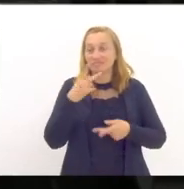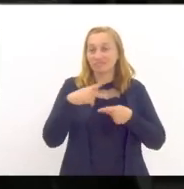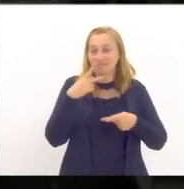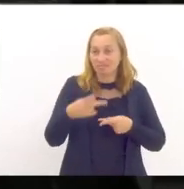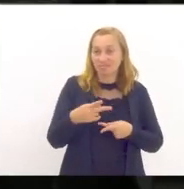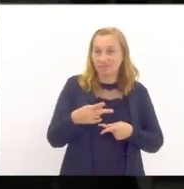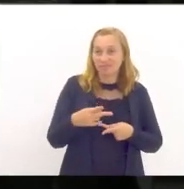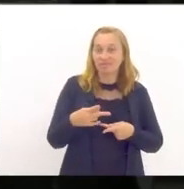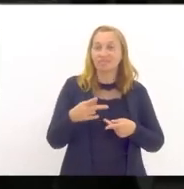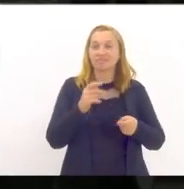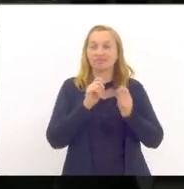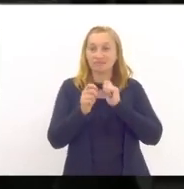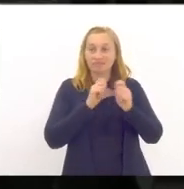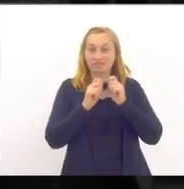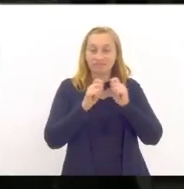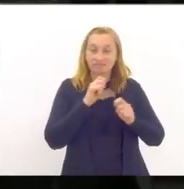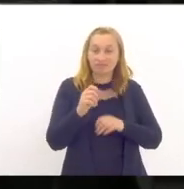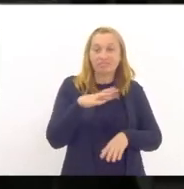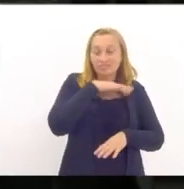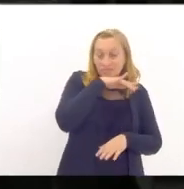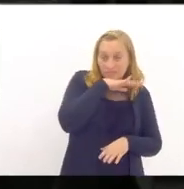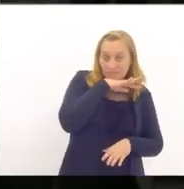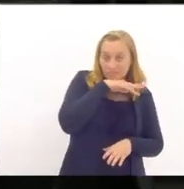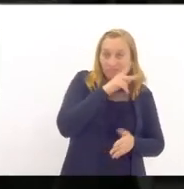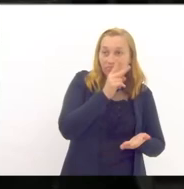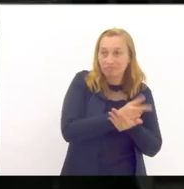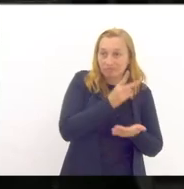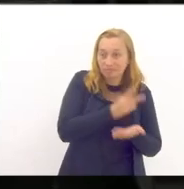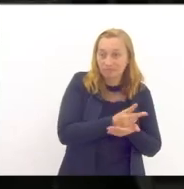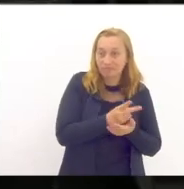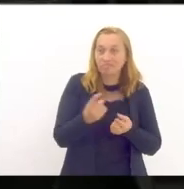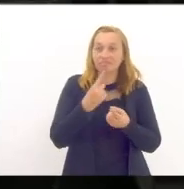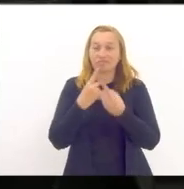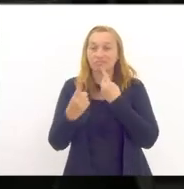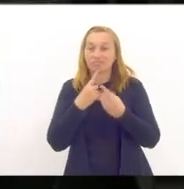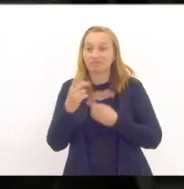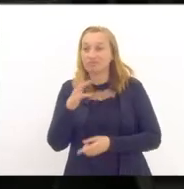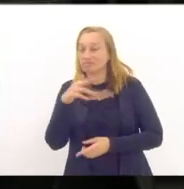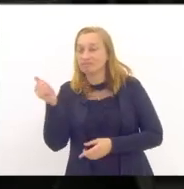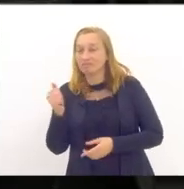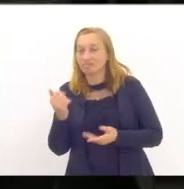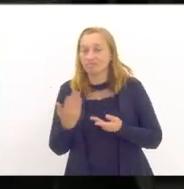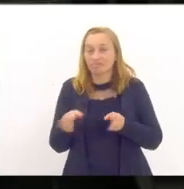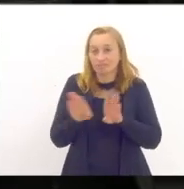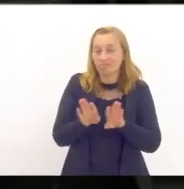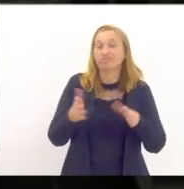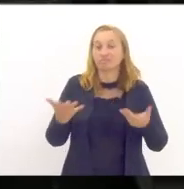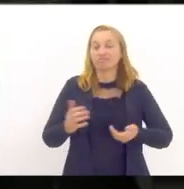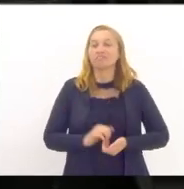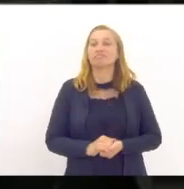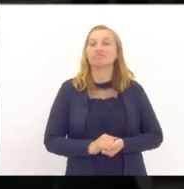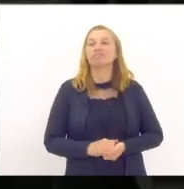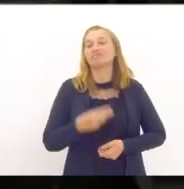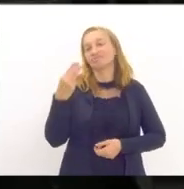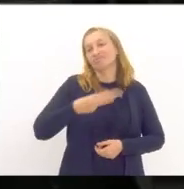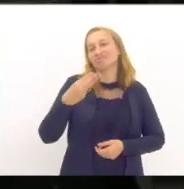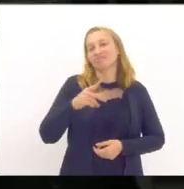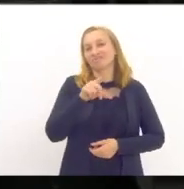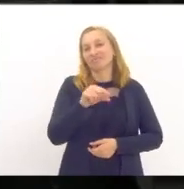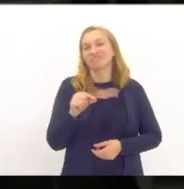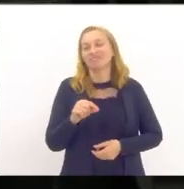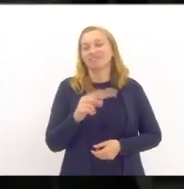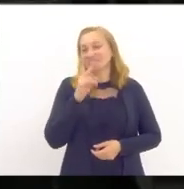investigativas, algumas vezes em tom negativo, e mesmo assim o canal de diálogo nunca se fechou. A terceira opção,